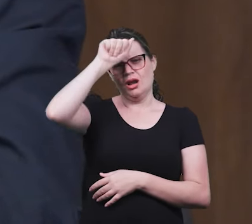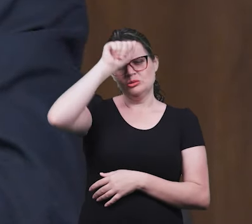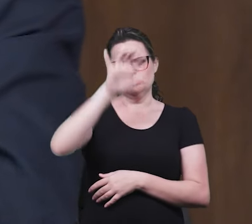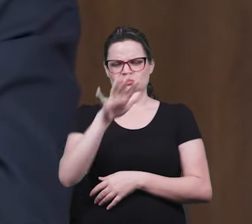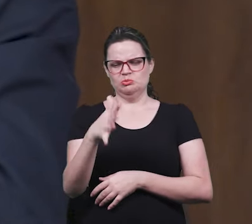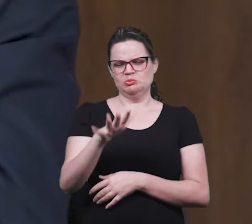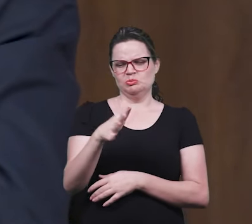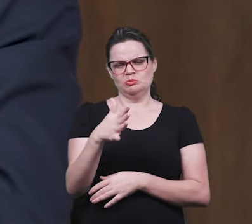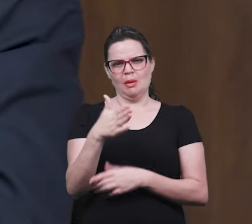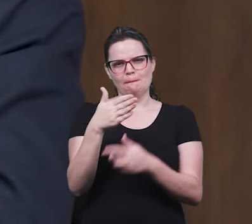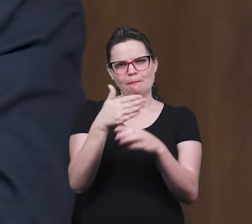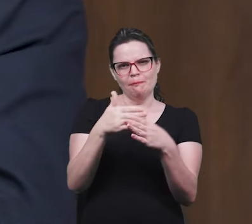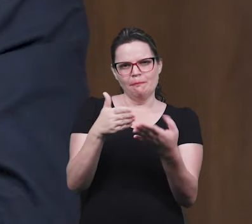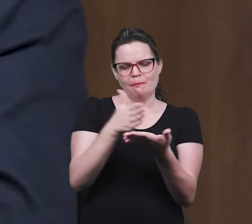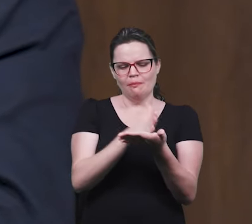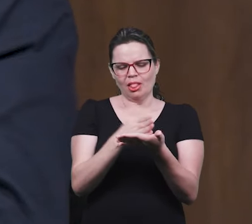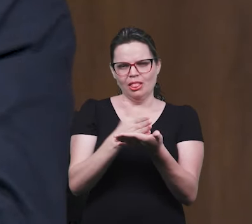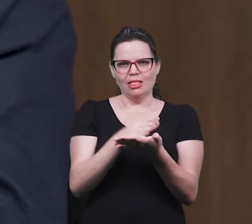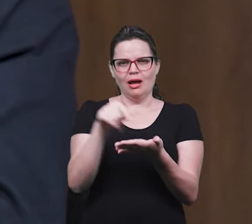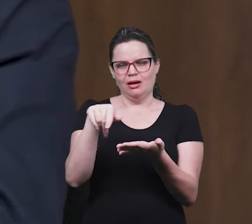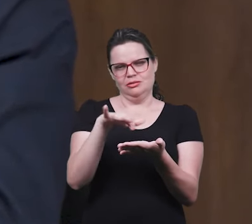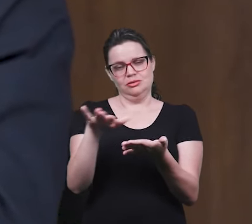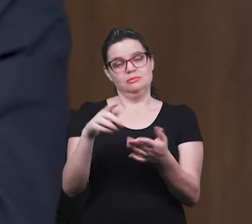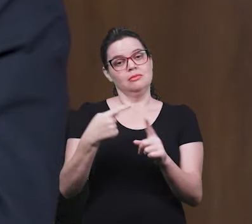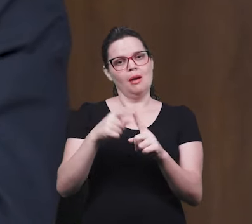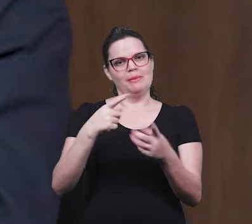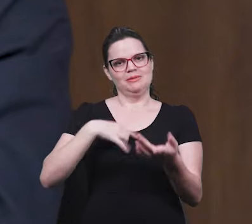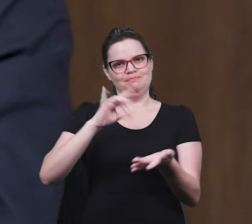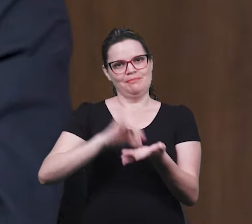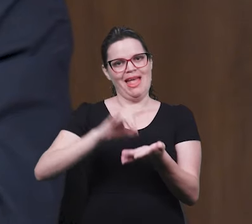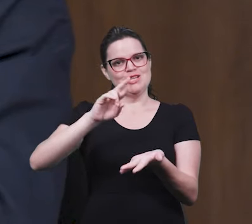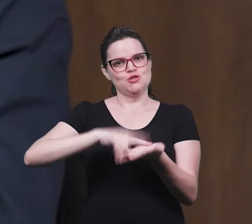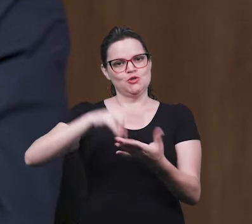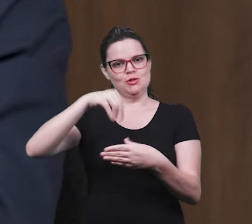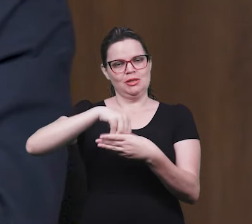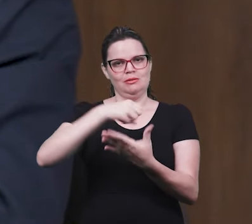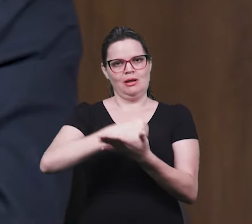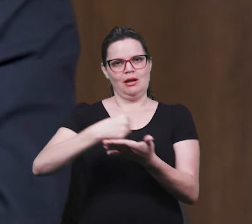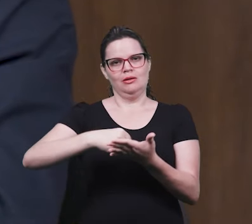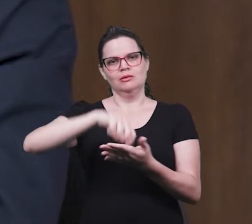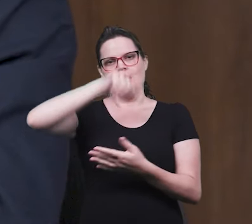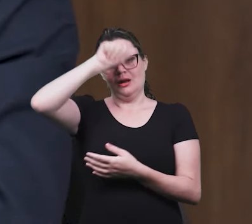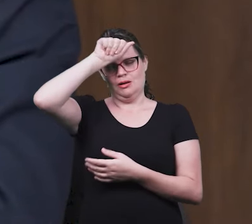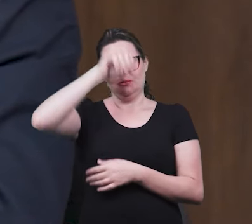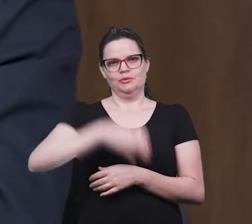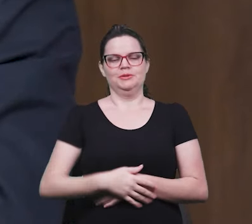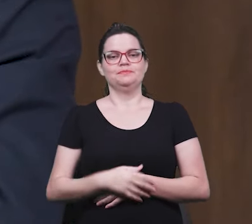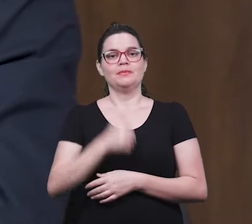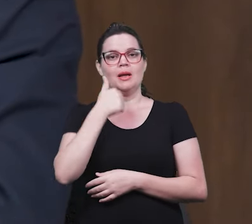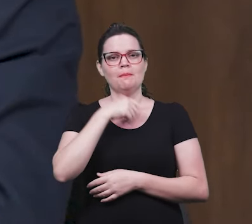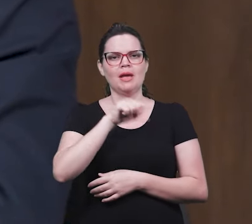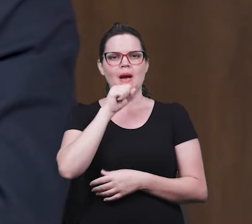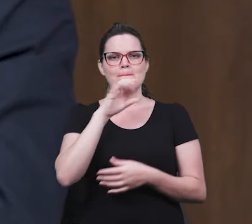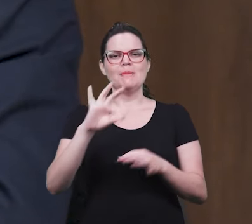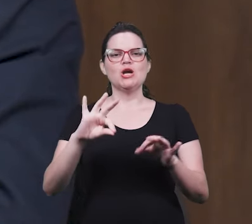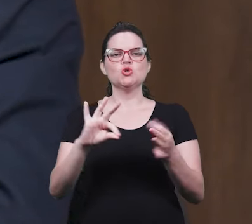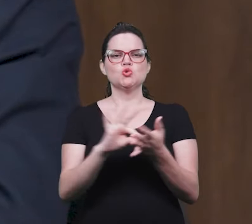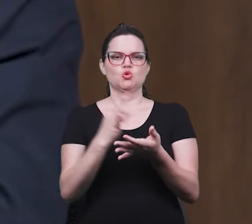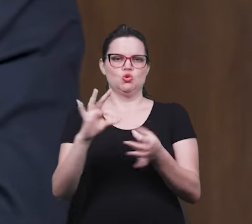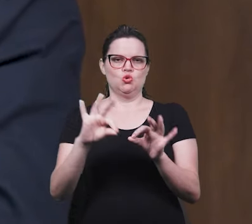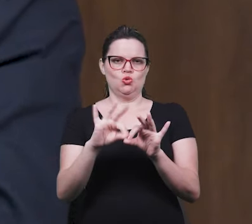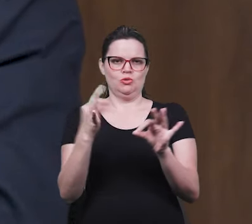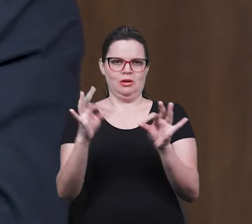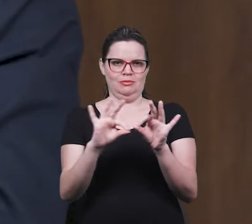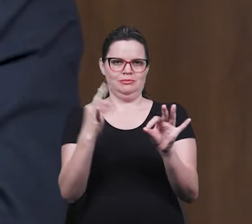Aracruz. Aí com 6 anos eu vim para cá, né? Pai é pobre, mamãe era costureira e